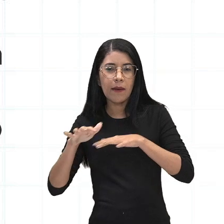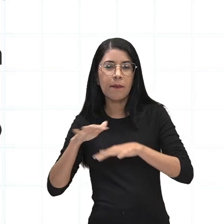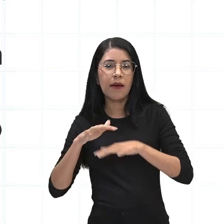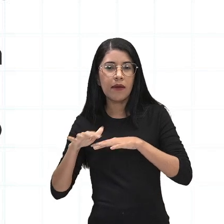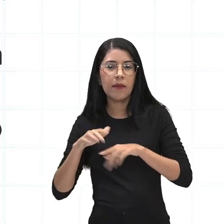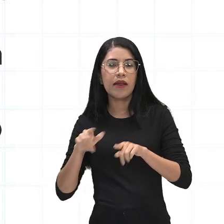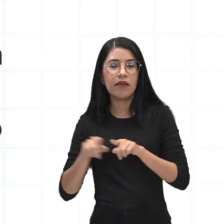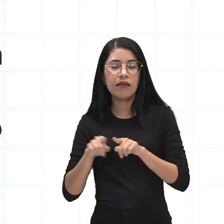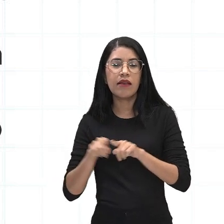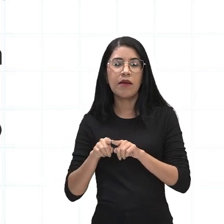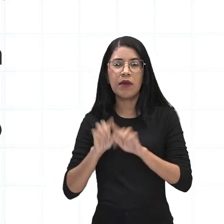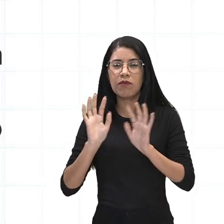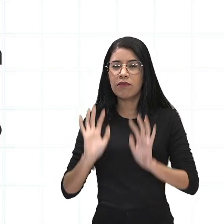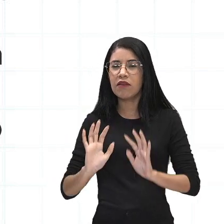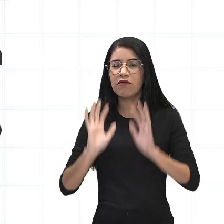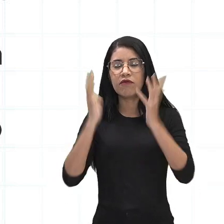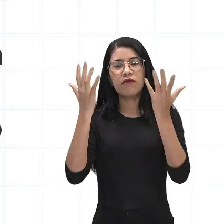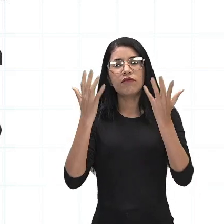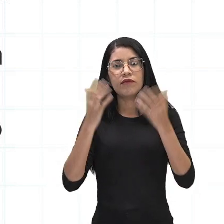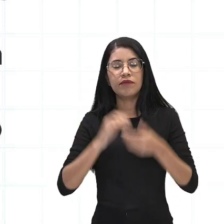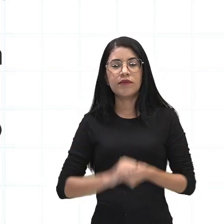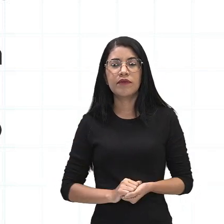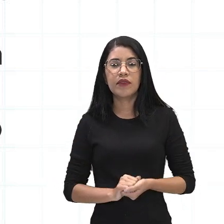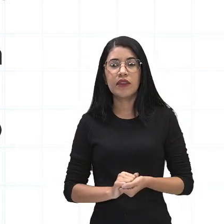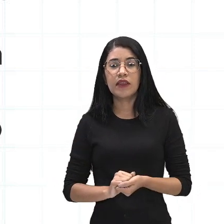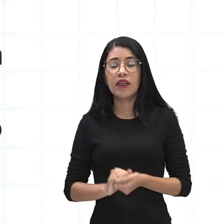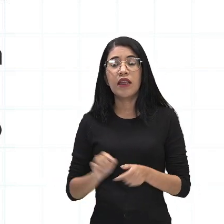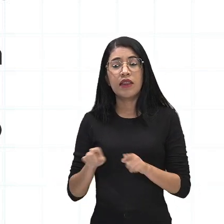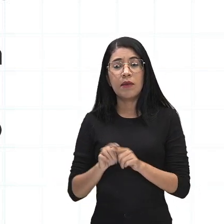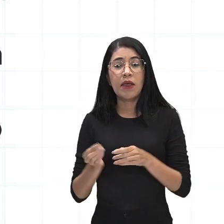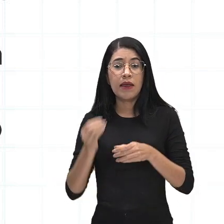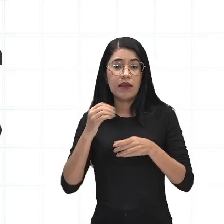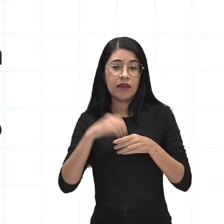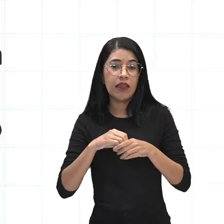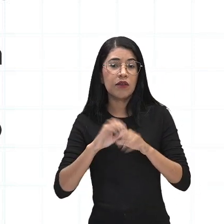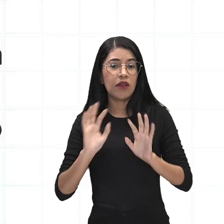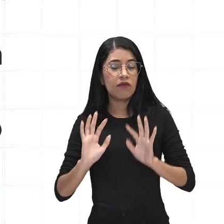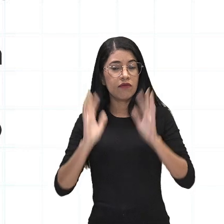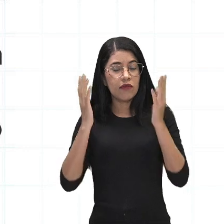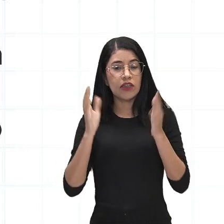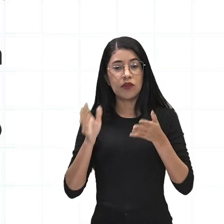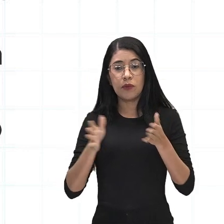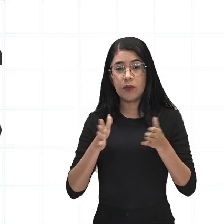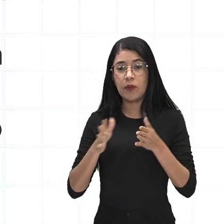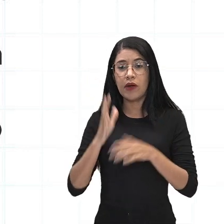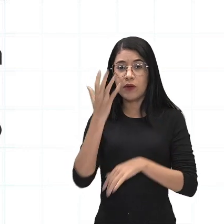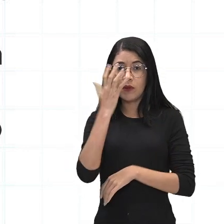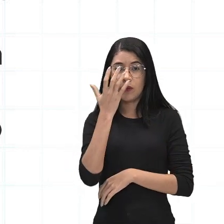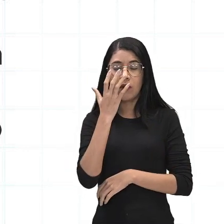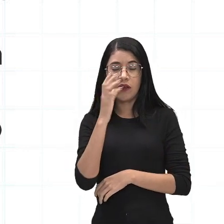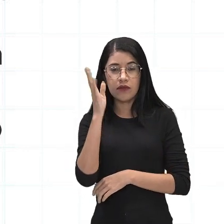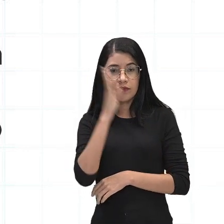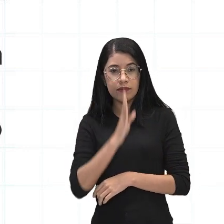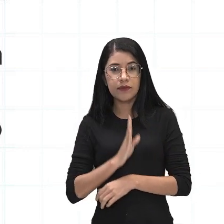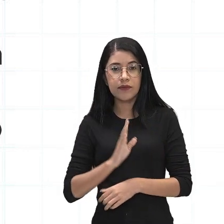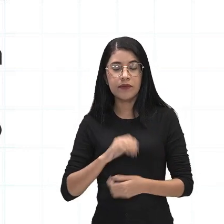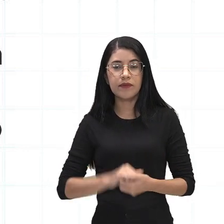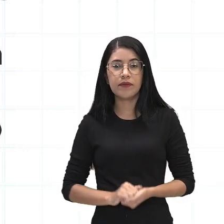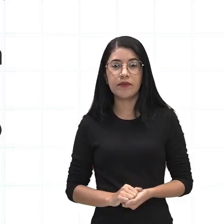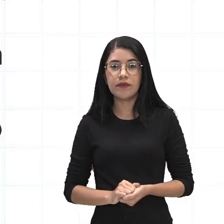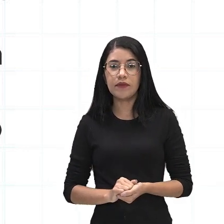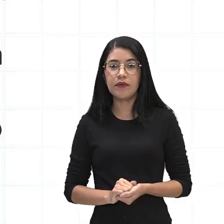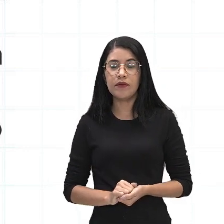atmosfera festiva. O samba é uma parte integrante das celebrações durante o Carnaval